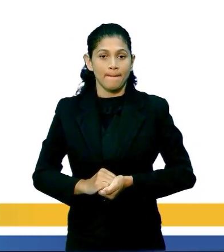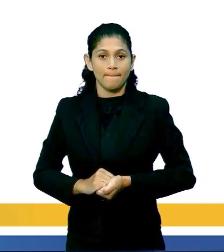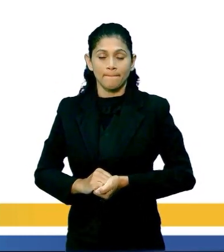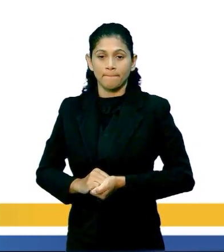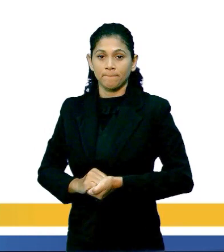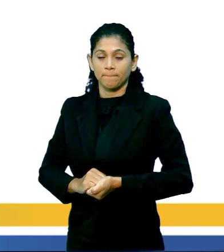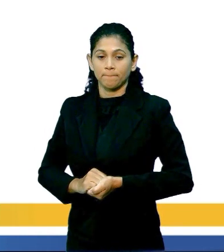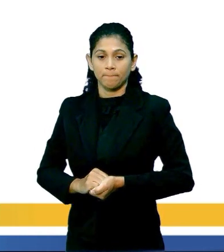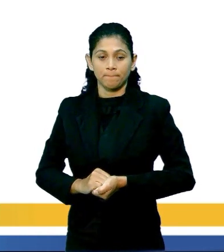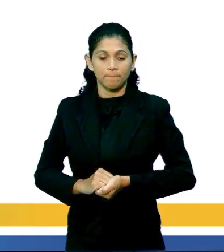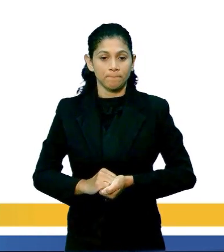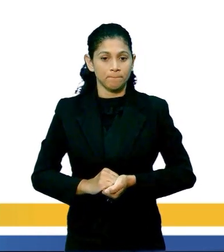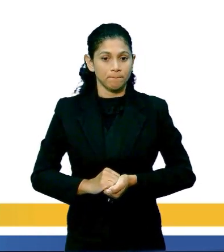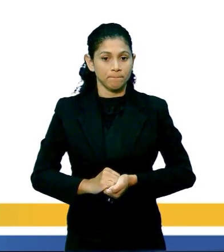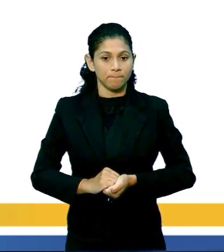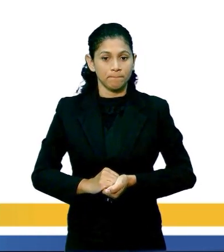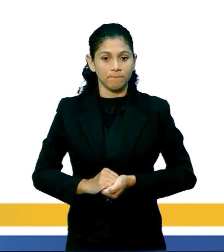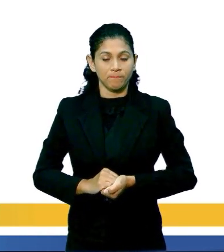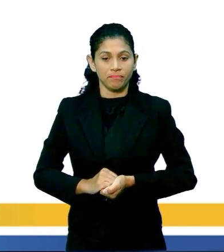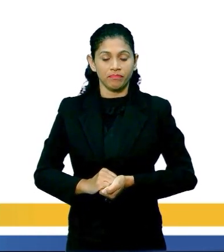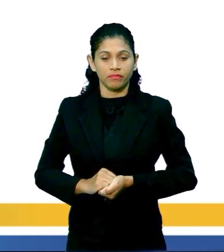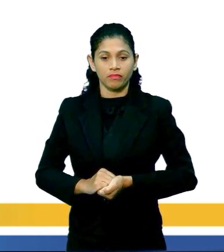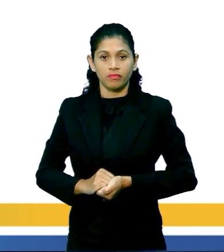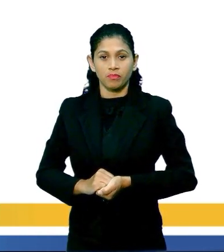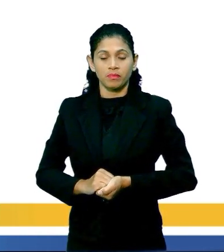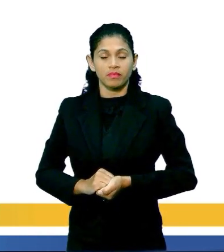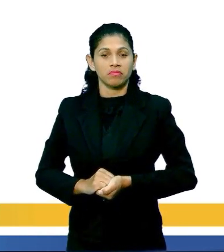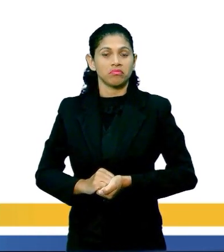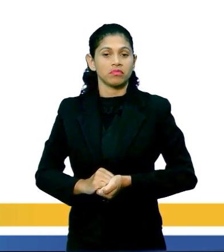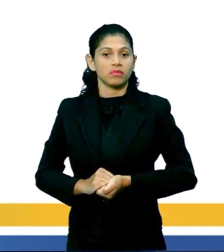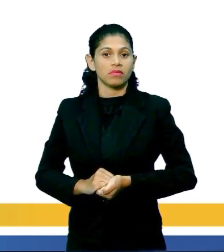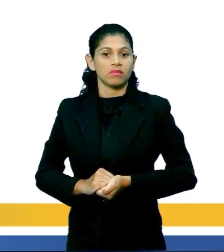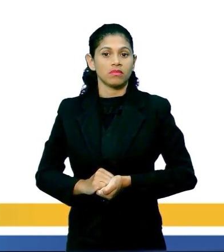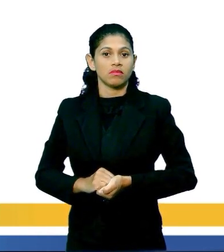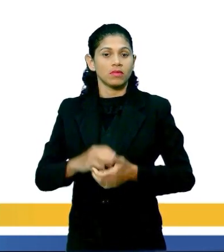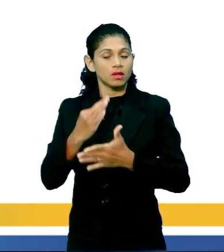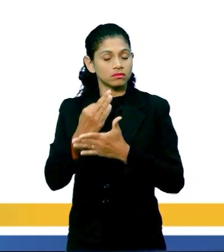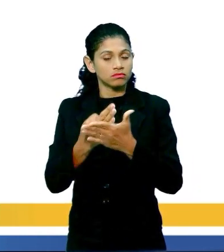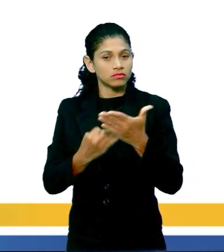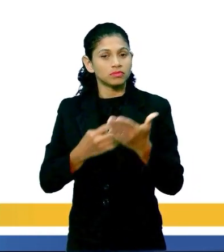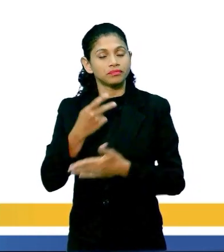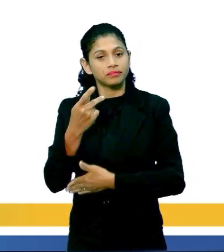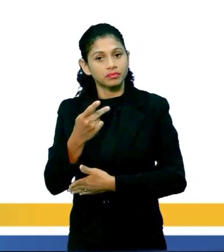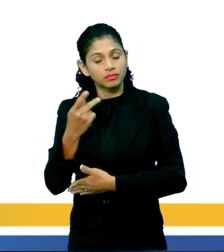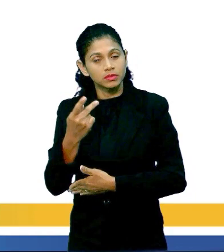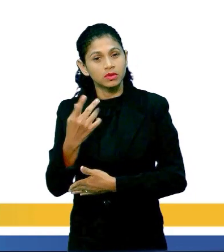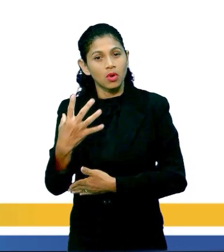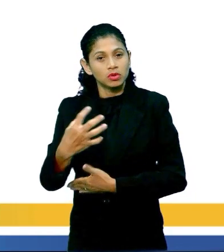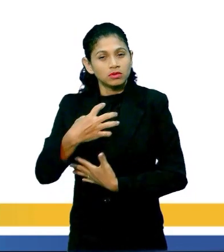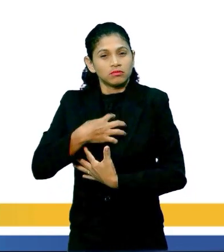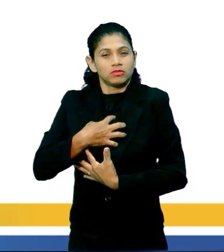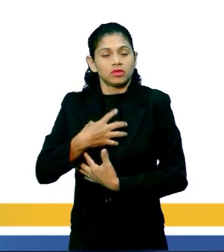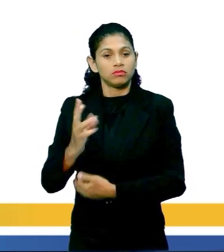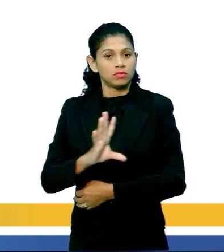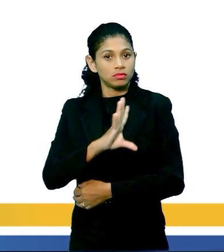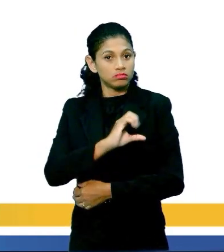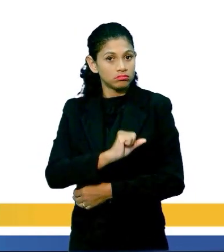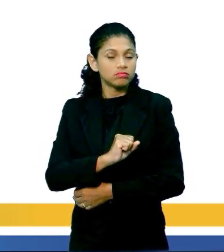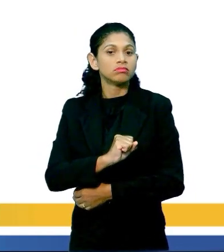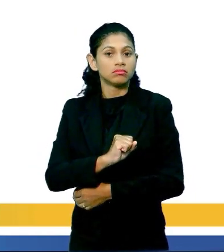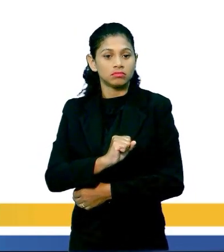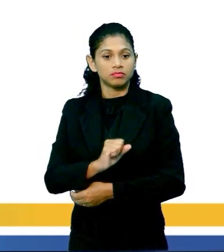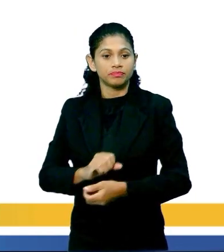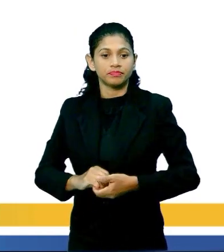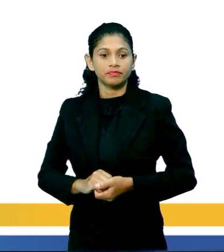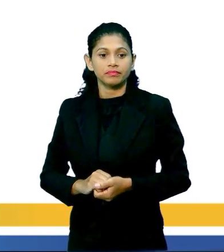ok? Está sim falando sobre seus sentimentos, sobre o amor, então a letra D está descartada. E na letra